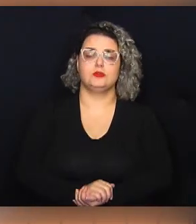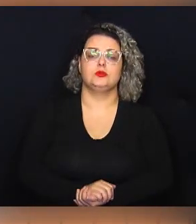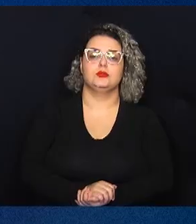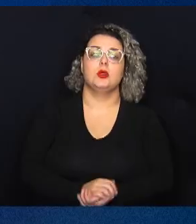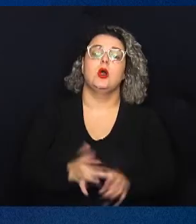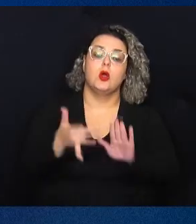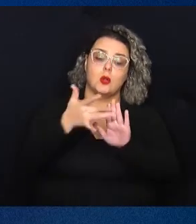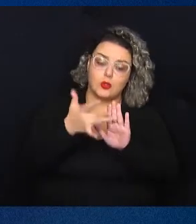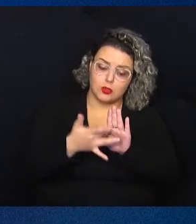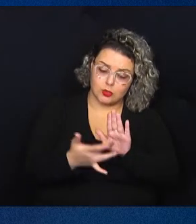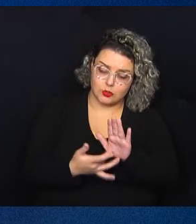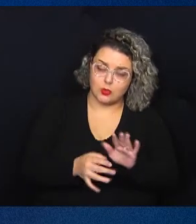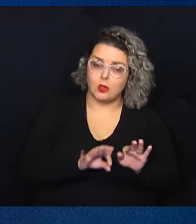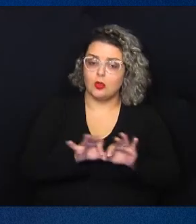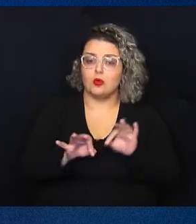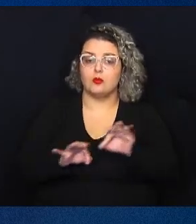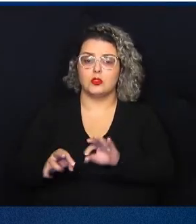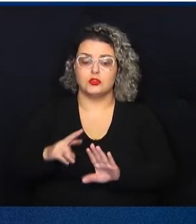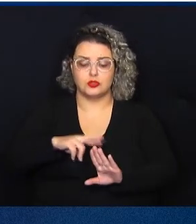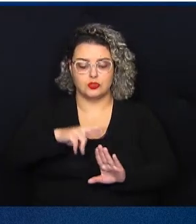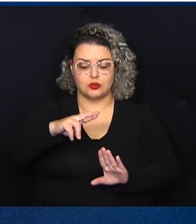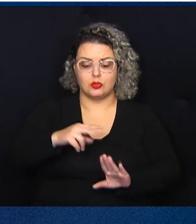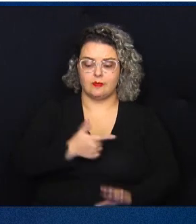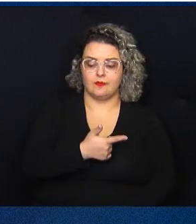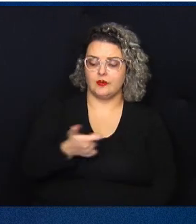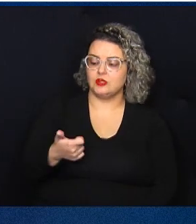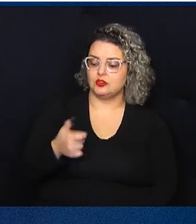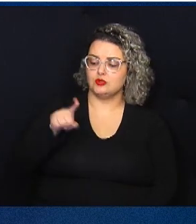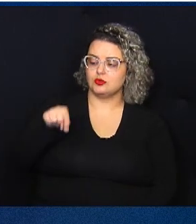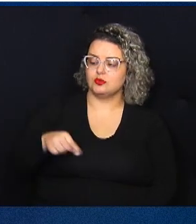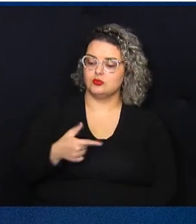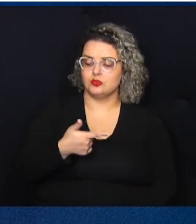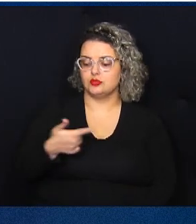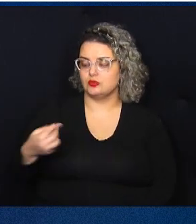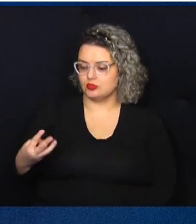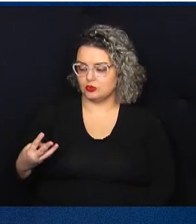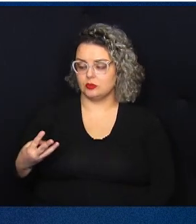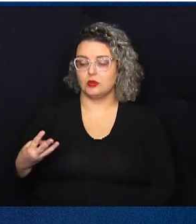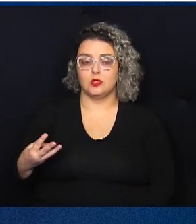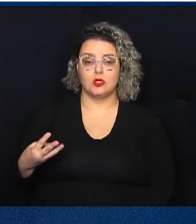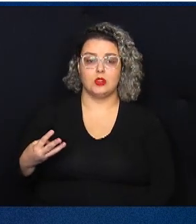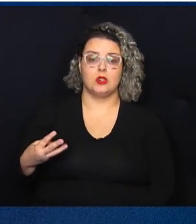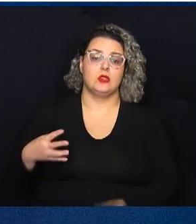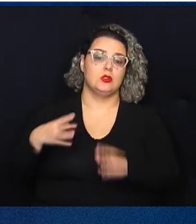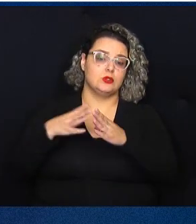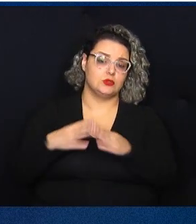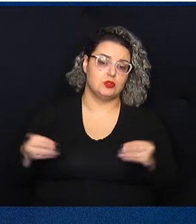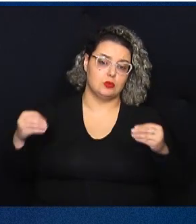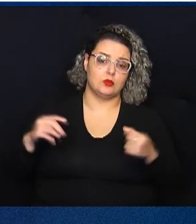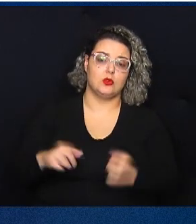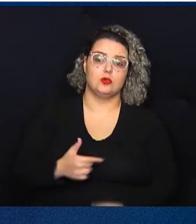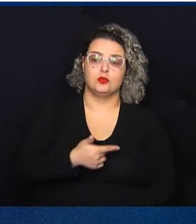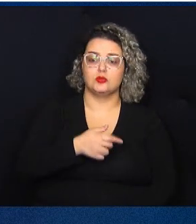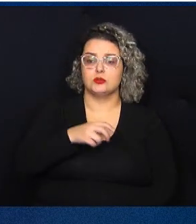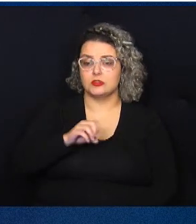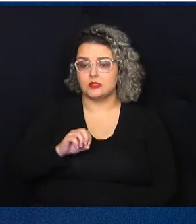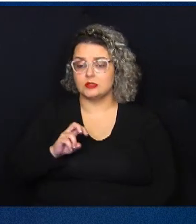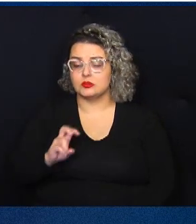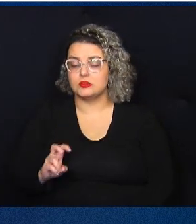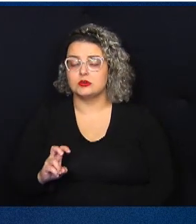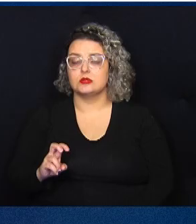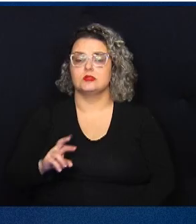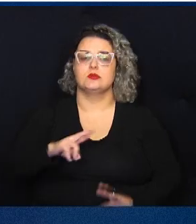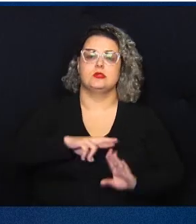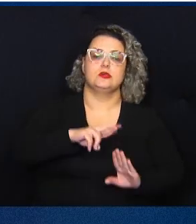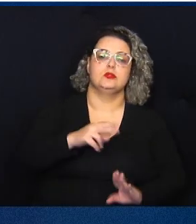Schneider em Pauta o projeto de resolução 21 de 2023 que suprime o artigo 205 da